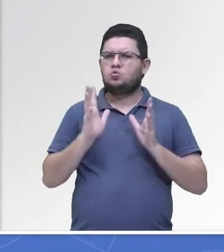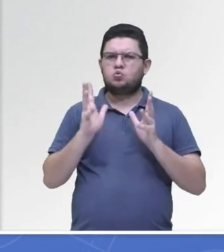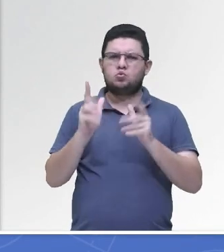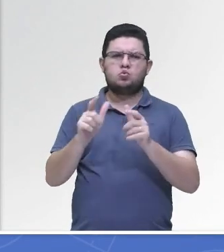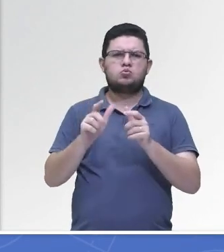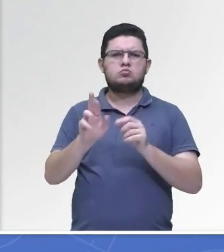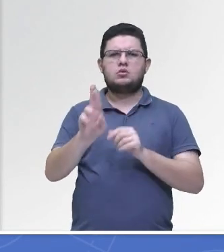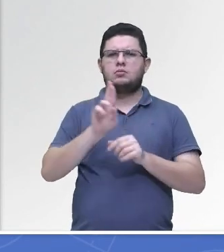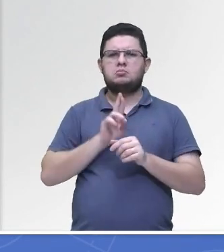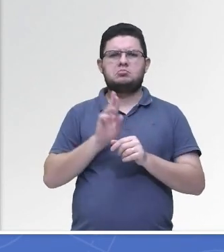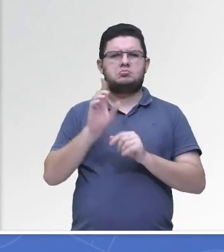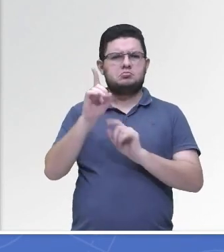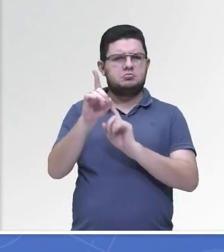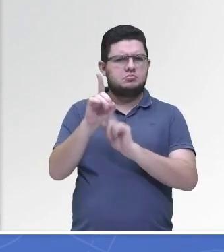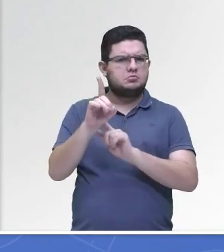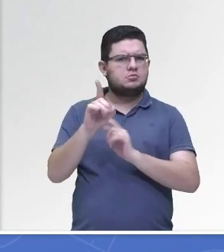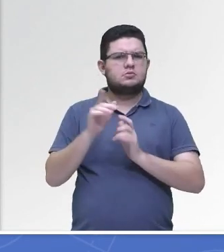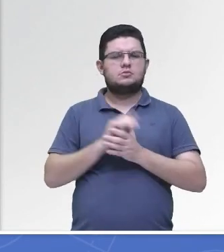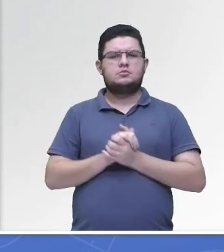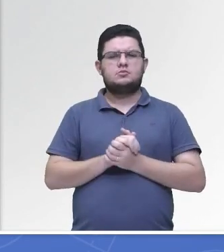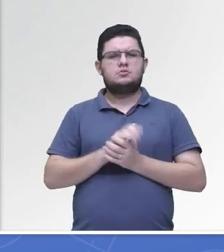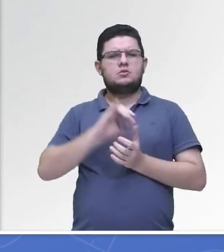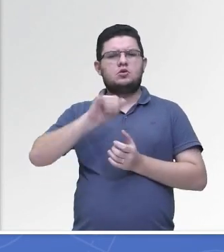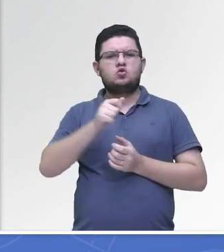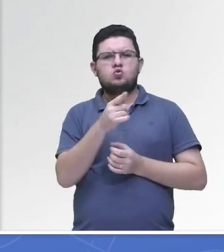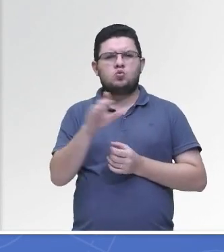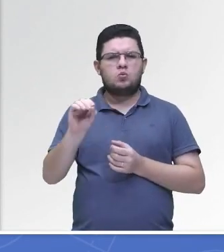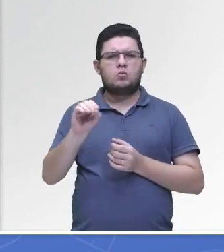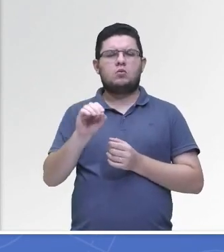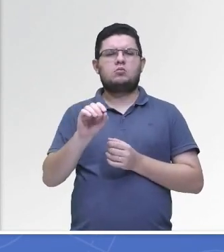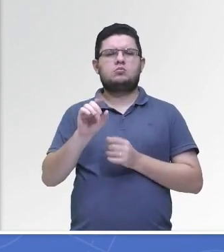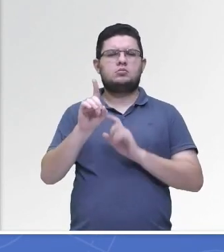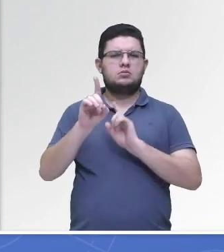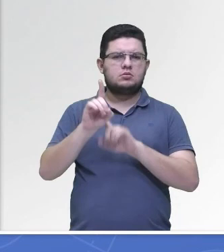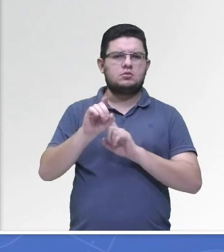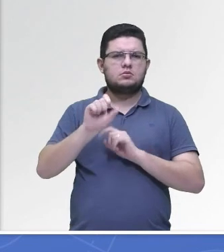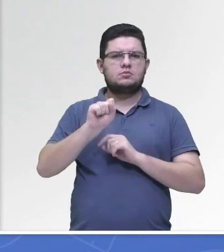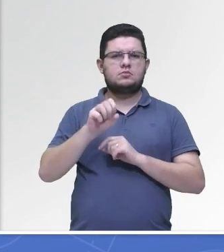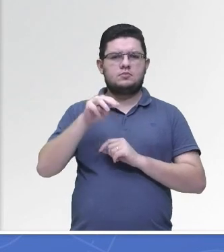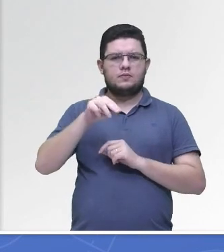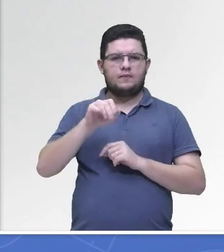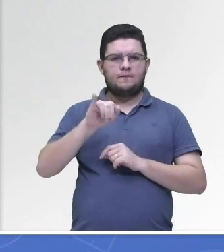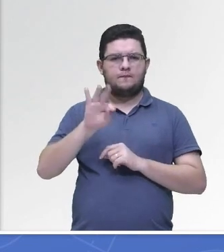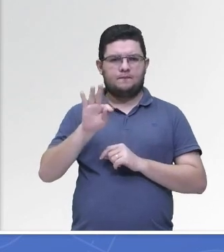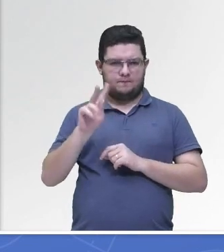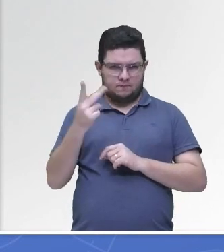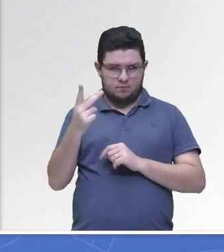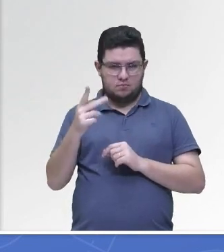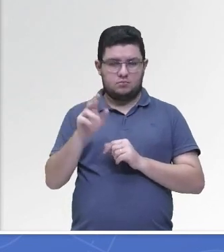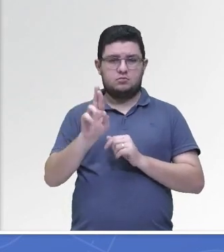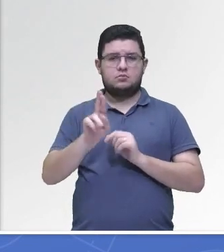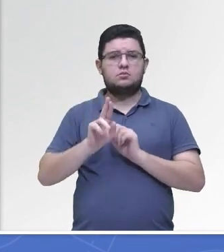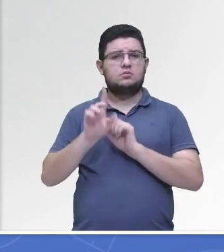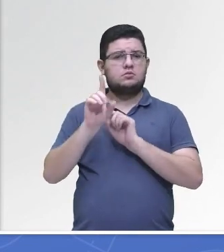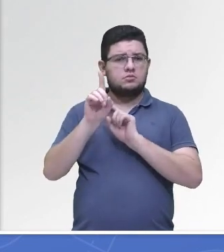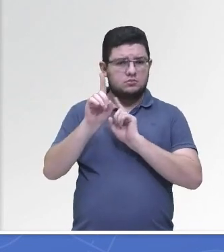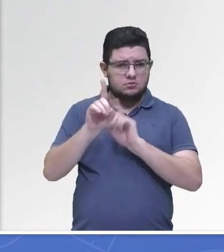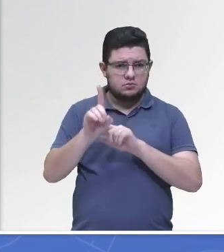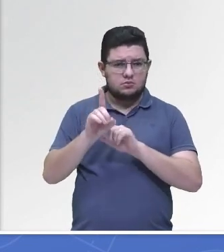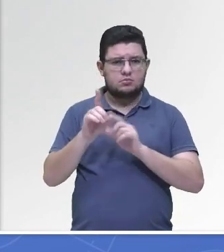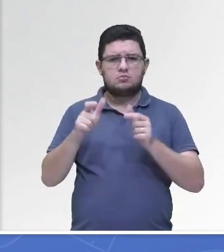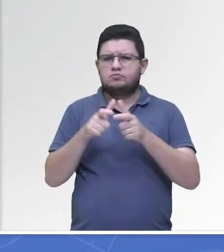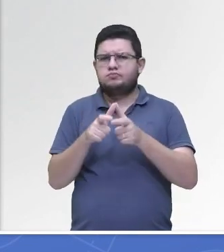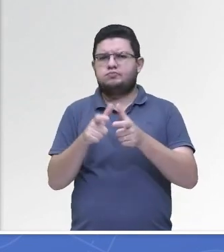D, João Pedro, letra D, Smith, a maioria dizendo que é a letra